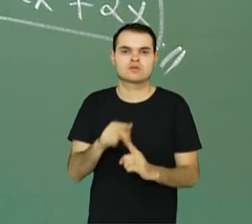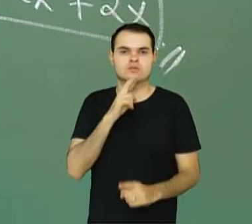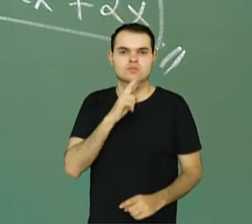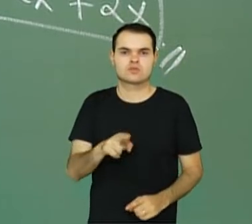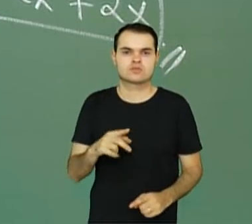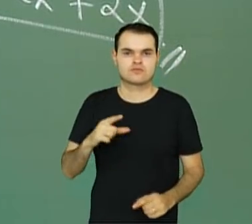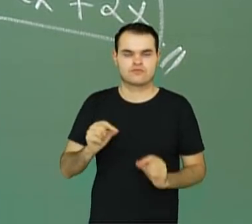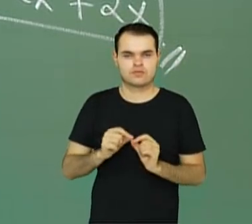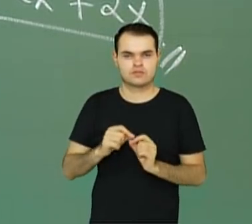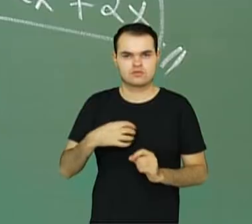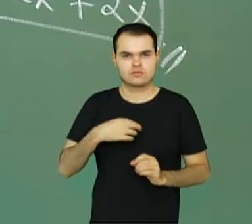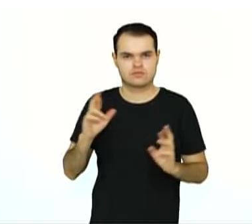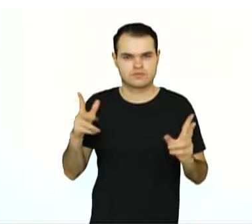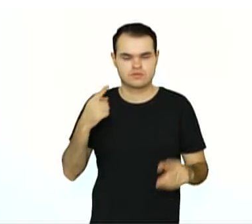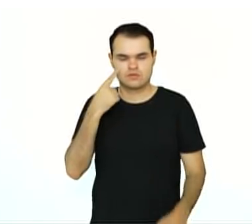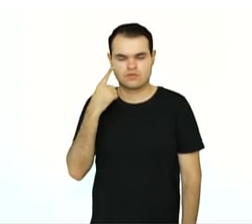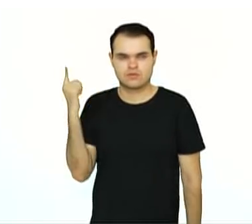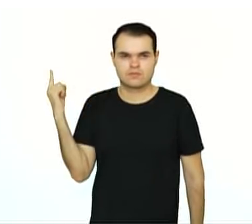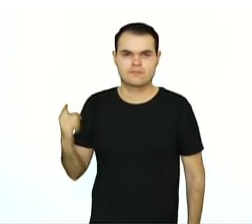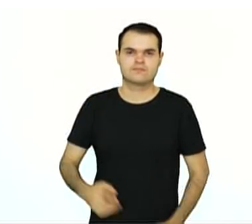jeitinho diferente. Então dá uma olhadinha lá.